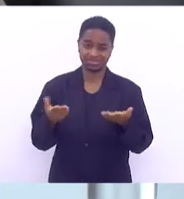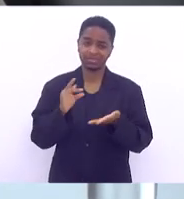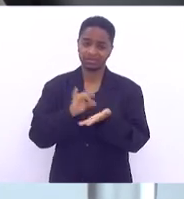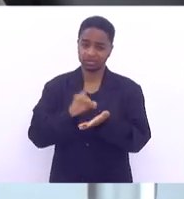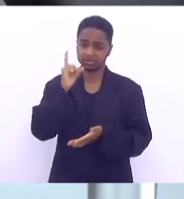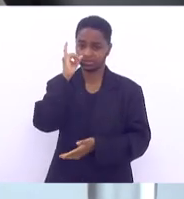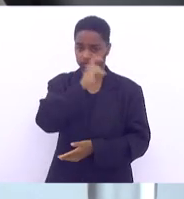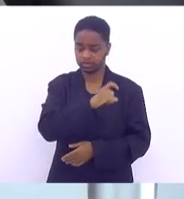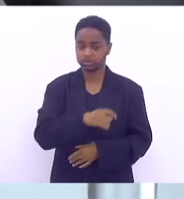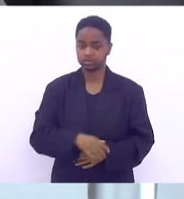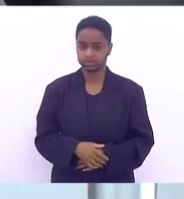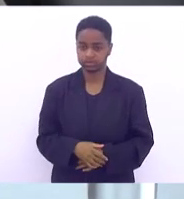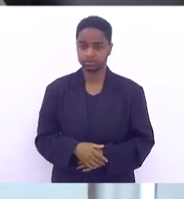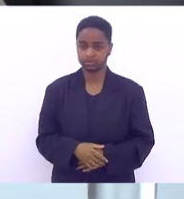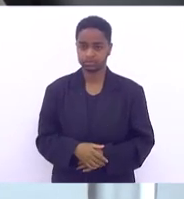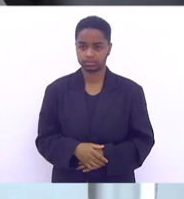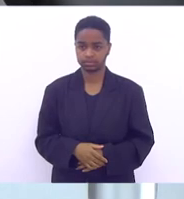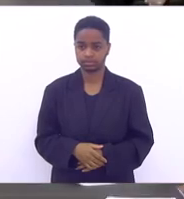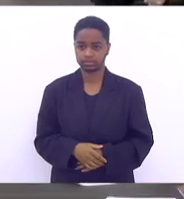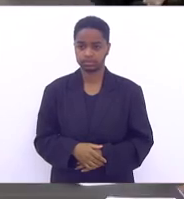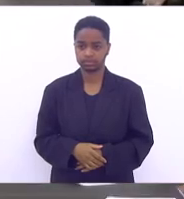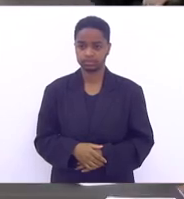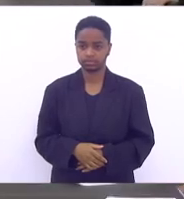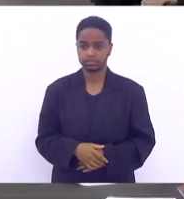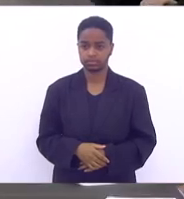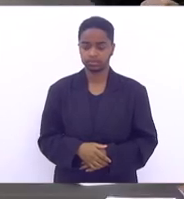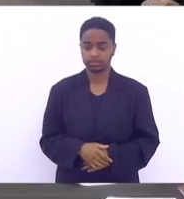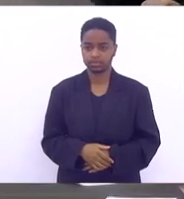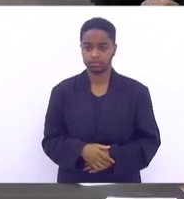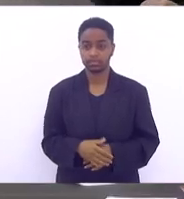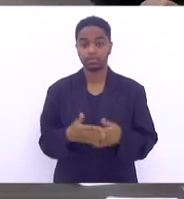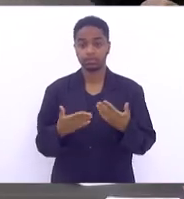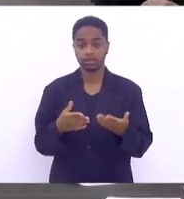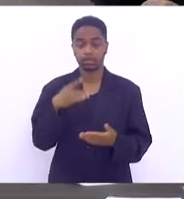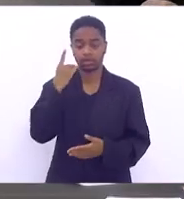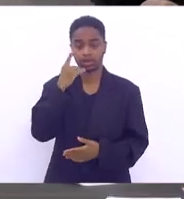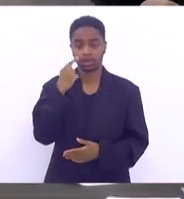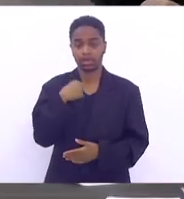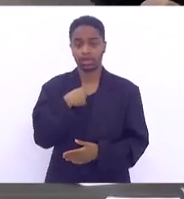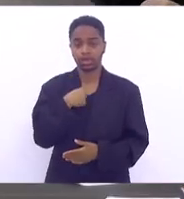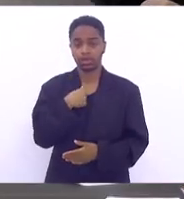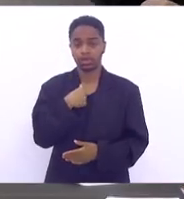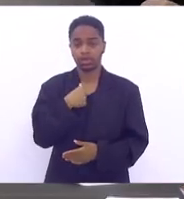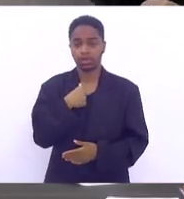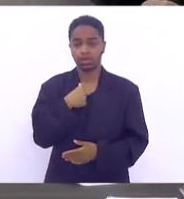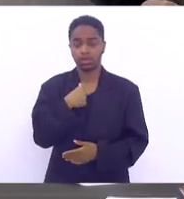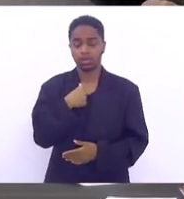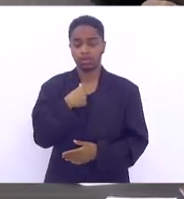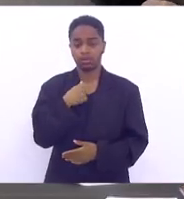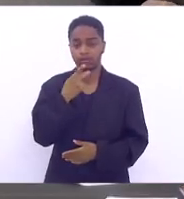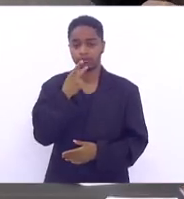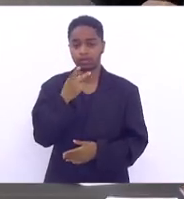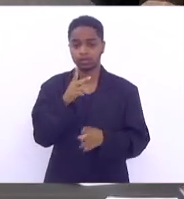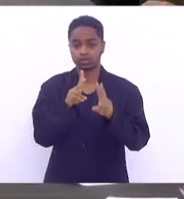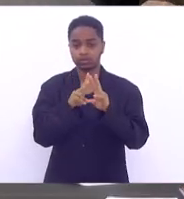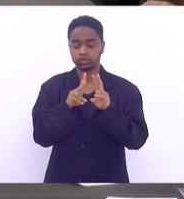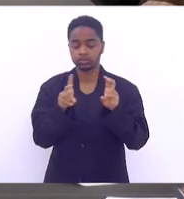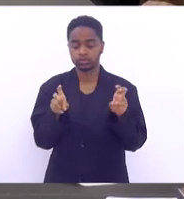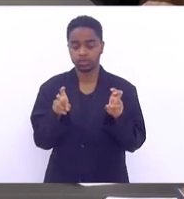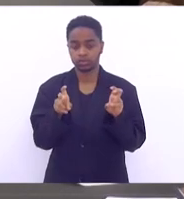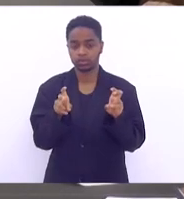difícil, muito difícil. Nesse caso, o que tem acontecido muito, deputado, é o são filhos, são